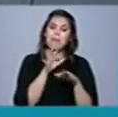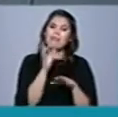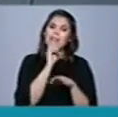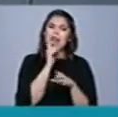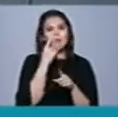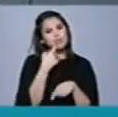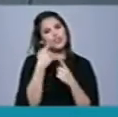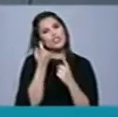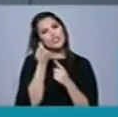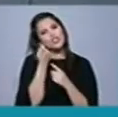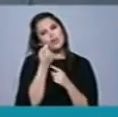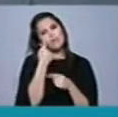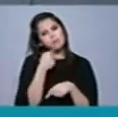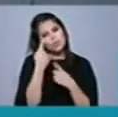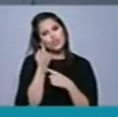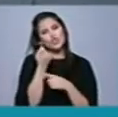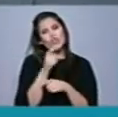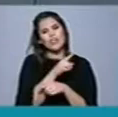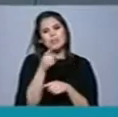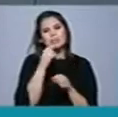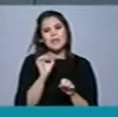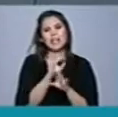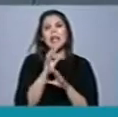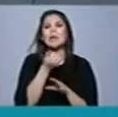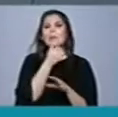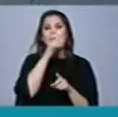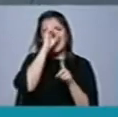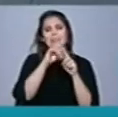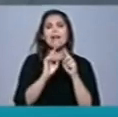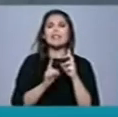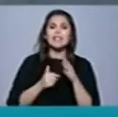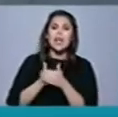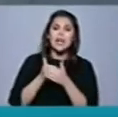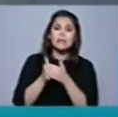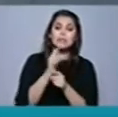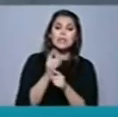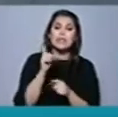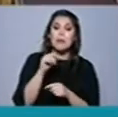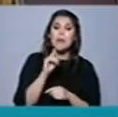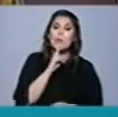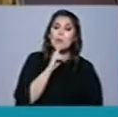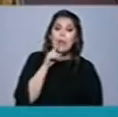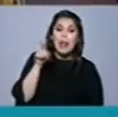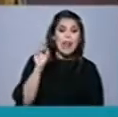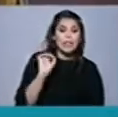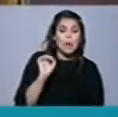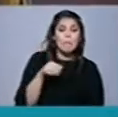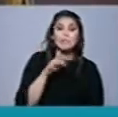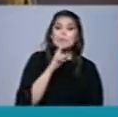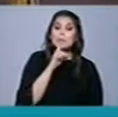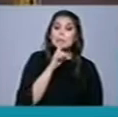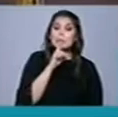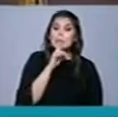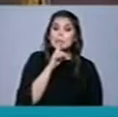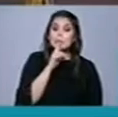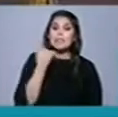fritarmos um pedacinho e para perceberem mais ou menos o que devemos fazer quando estamos a fritar. O que devemos fazer também é com uma agulha, não com esta que até é um bocadinho grossa. Devia ser, eu tenho